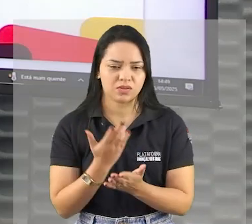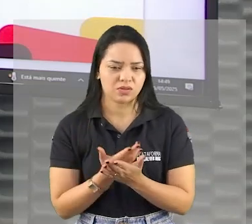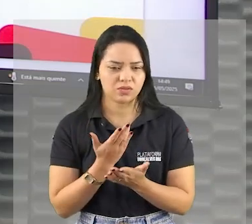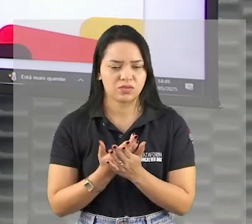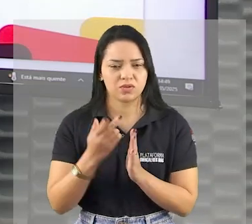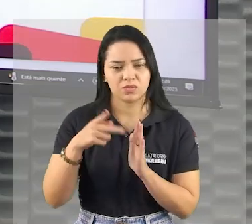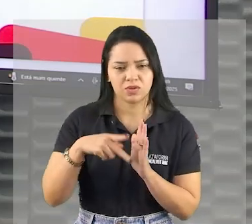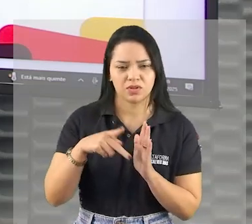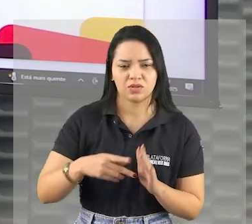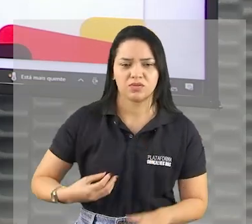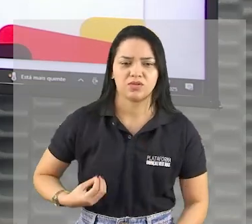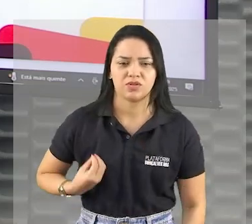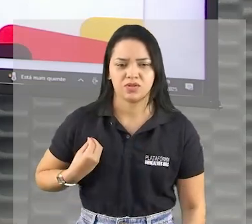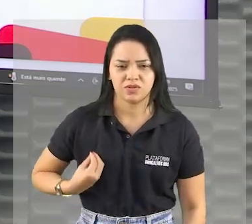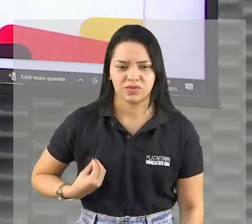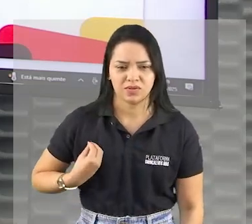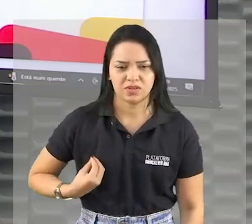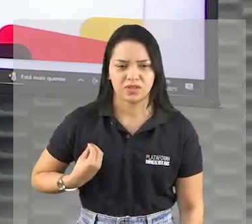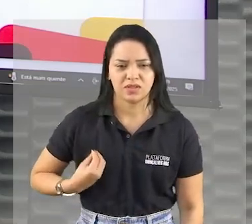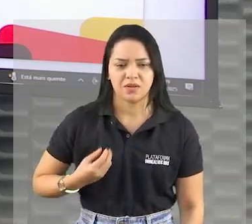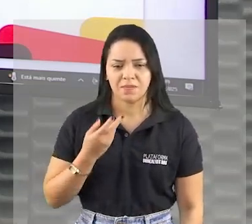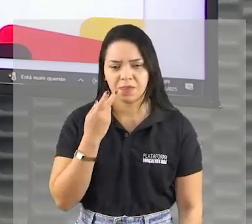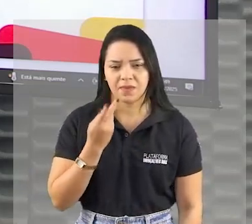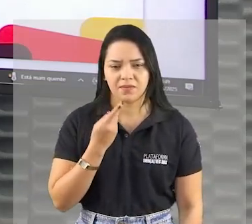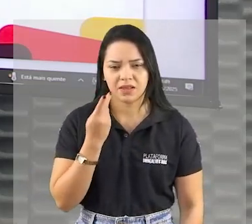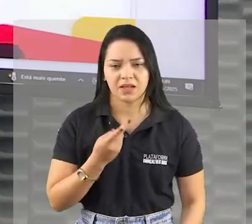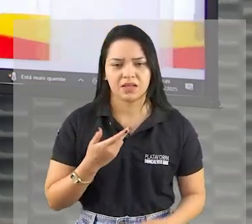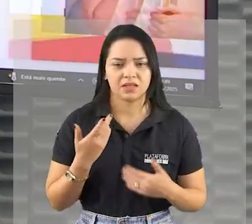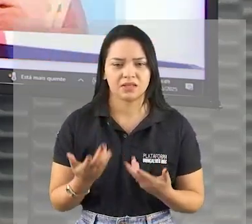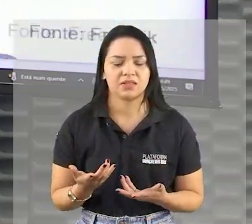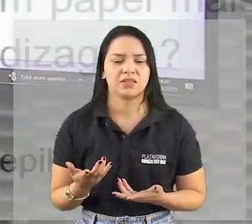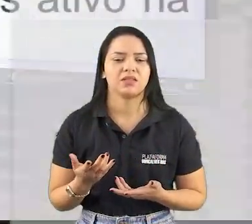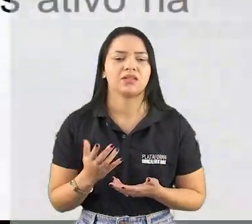vida. Então, vamos lá falar um pouquinho